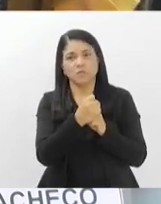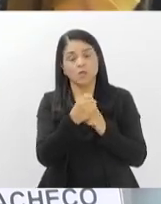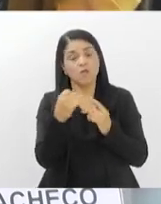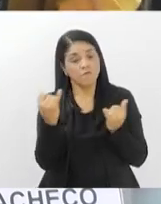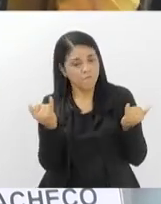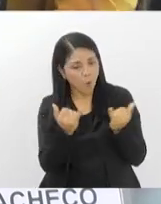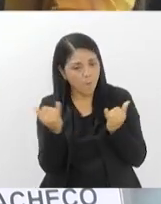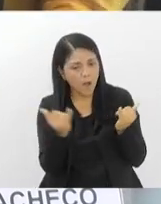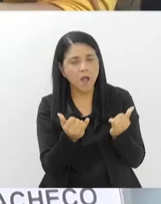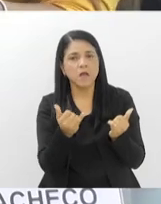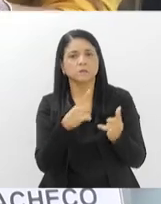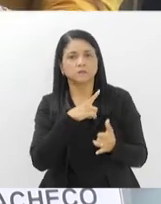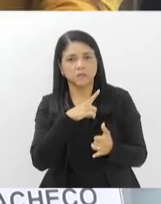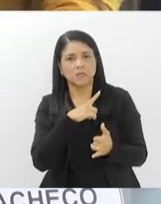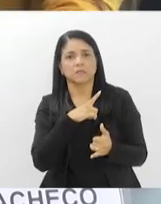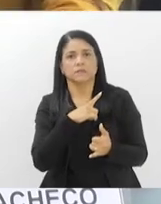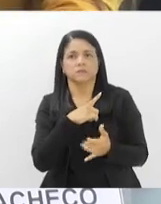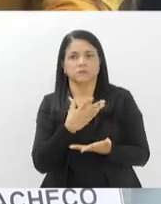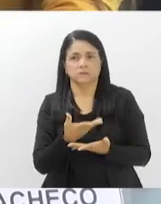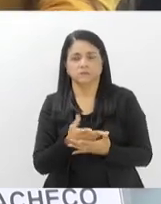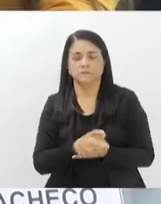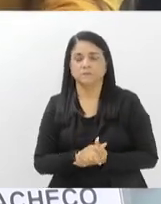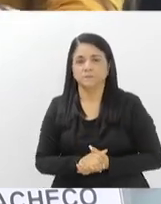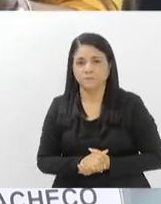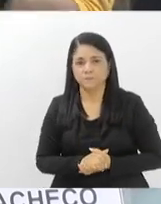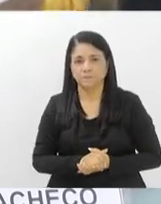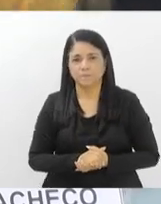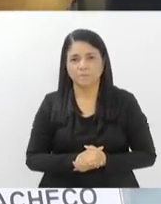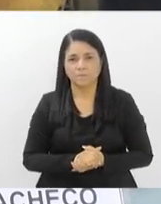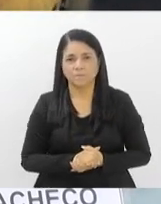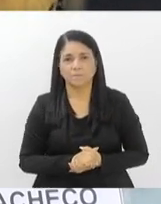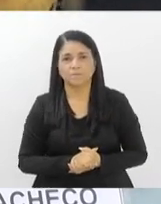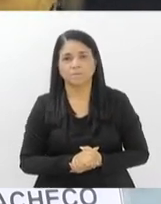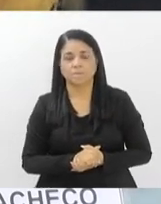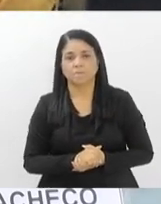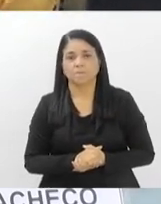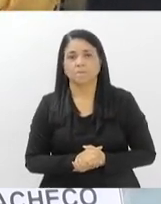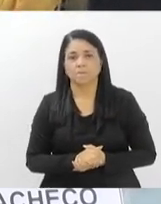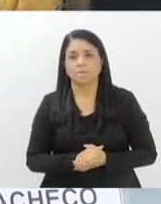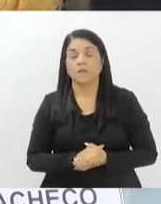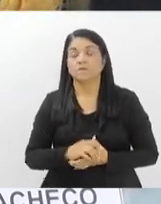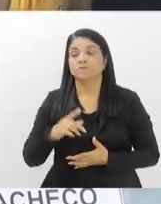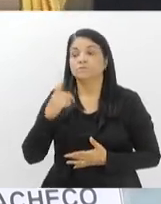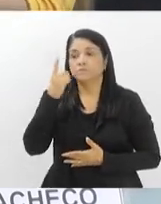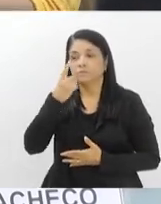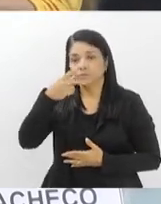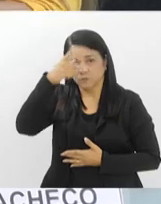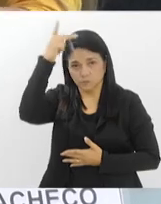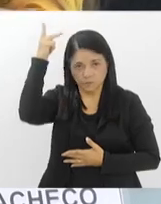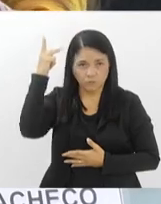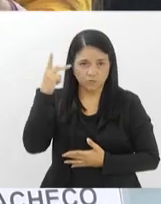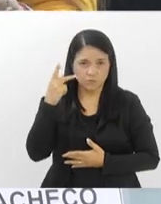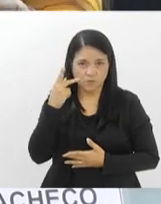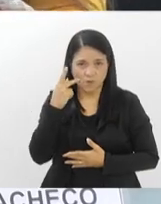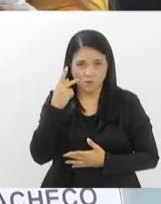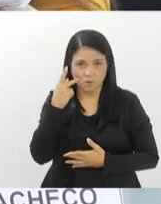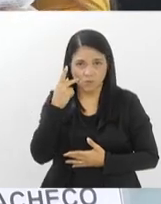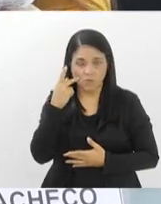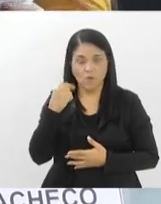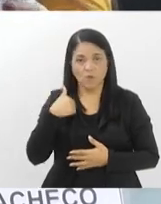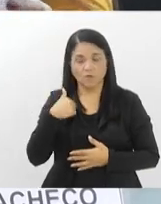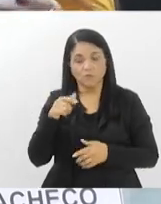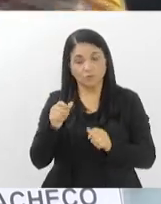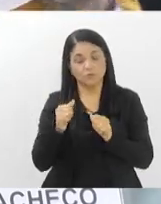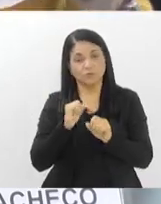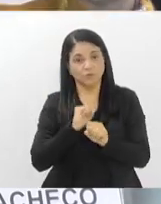informada, bem informada. Presidente. Obrigado. Deputado Luiz Paulo. Depois de uma hora e meia aqui de colóquio entre o Márcio